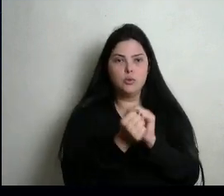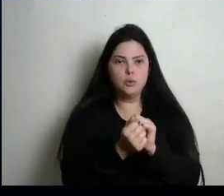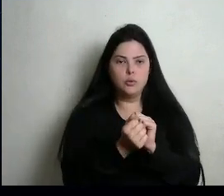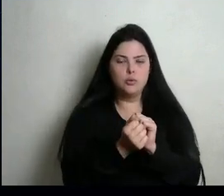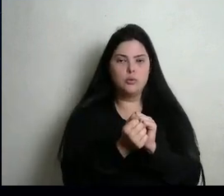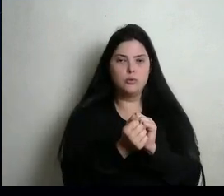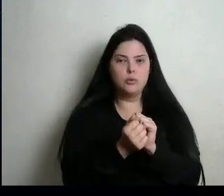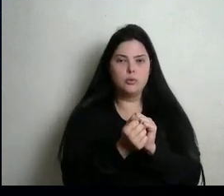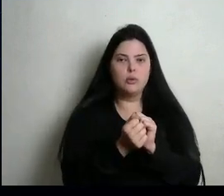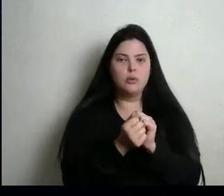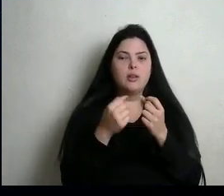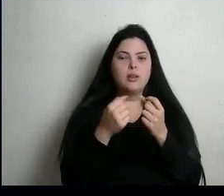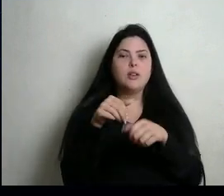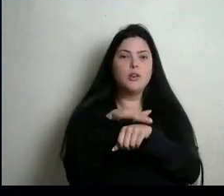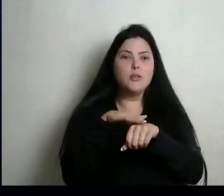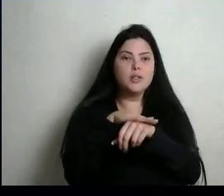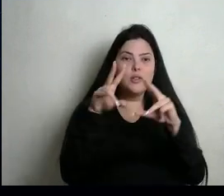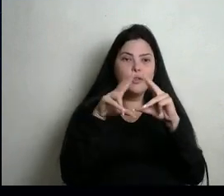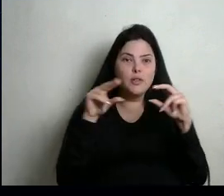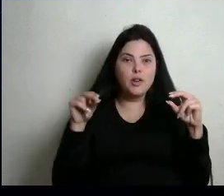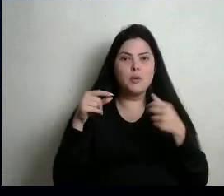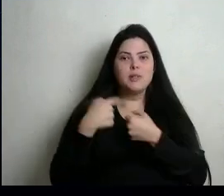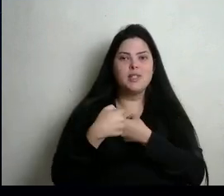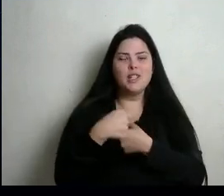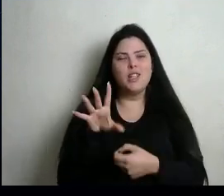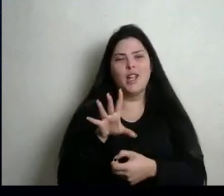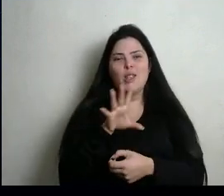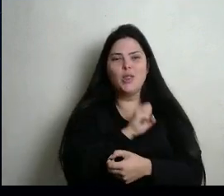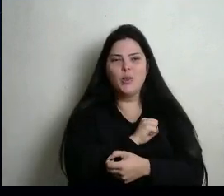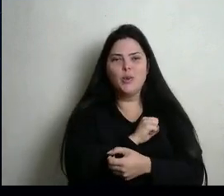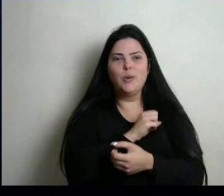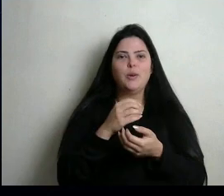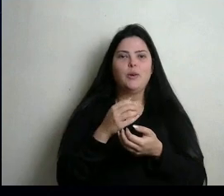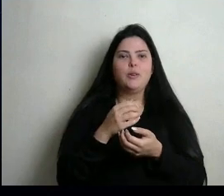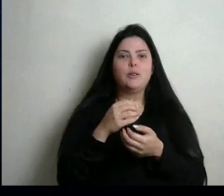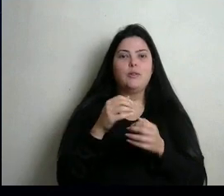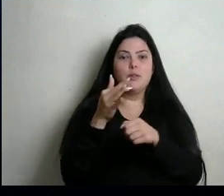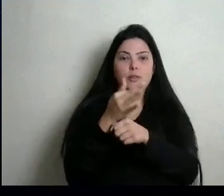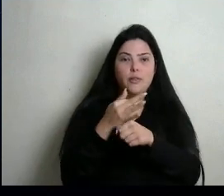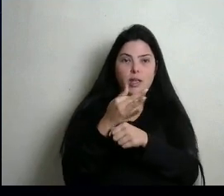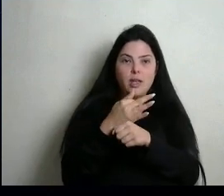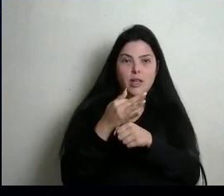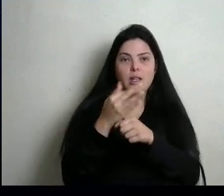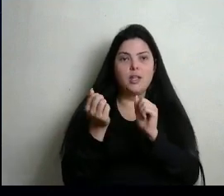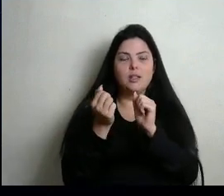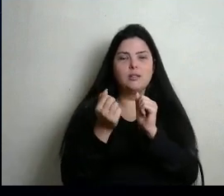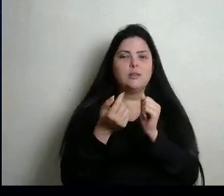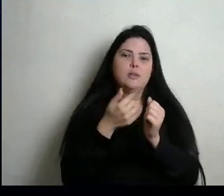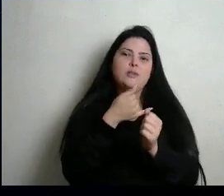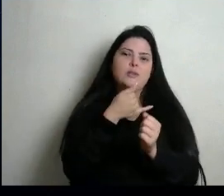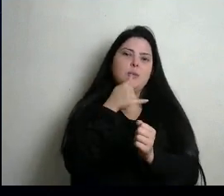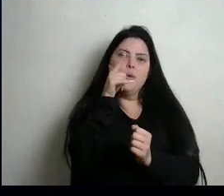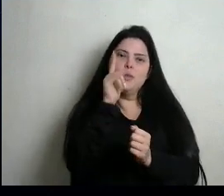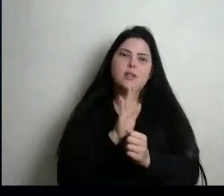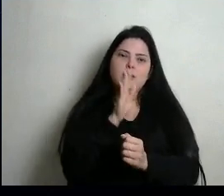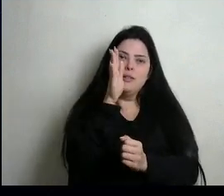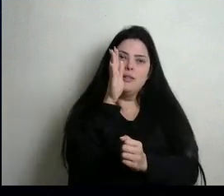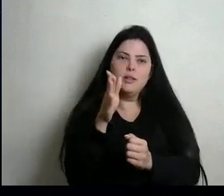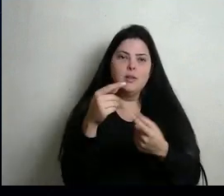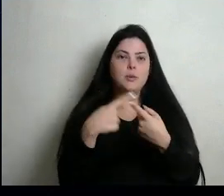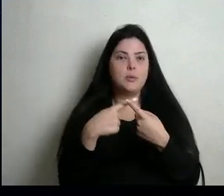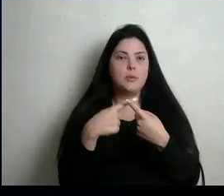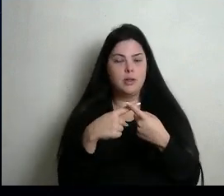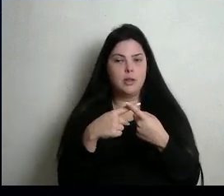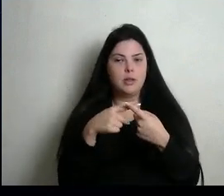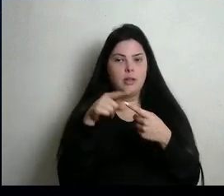Especialmente falando de Florianópolis, que é uma cidade que eu adoro, eu passo minhas férias aí e infelizmente eu não consegui estar presencialmente aí por conta do fechamento de ano aqui